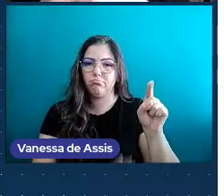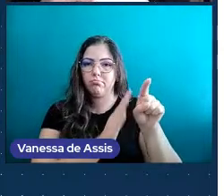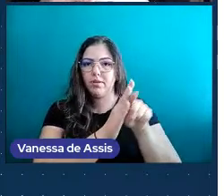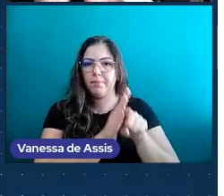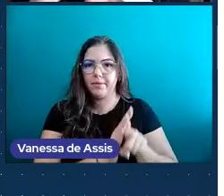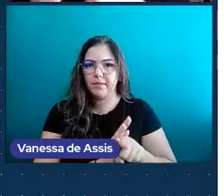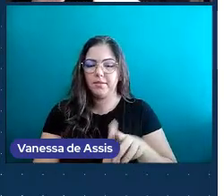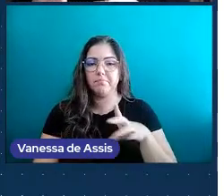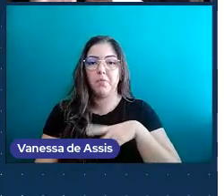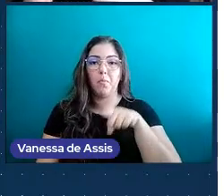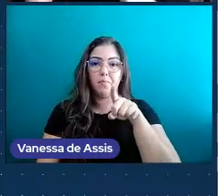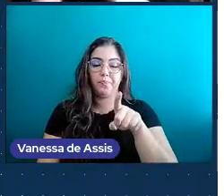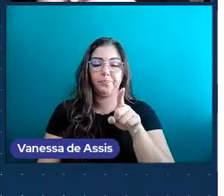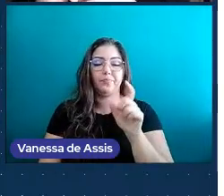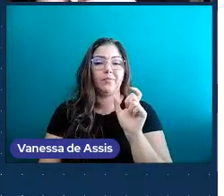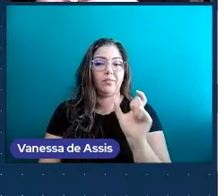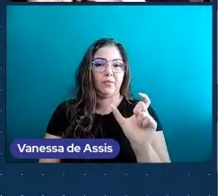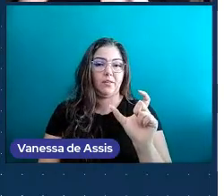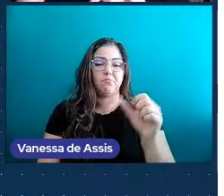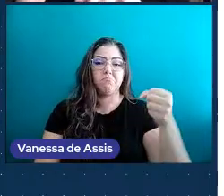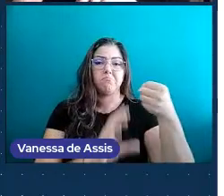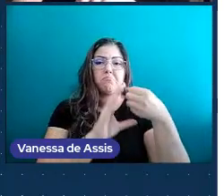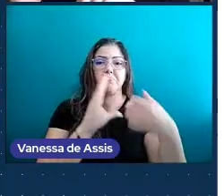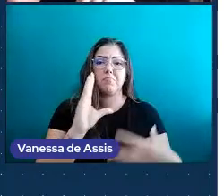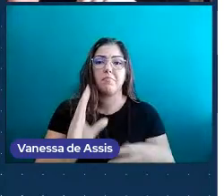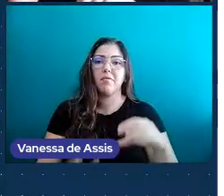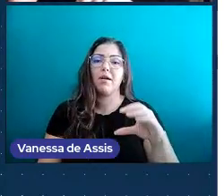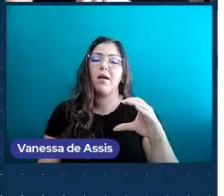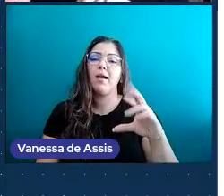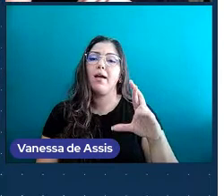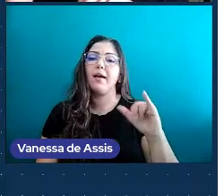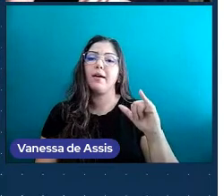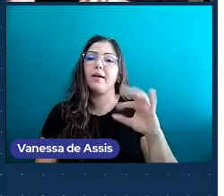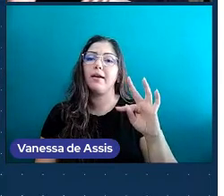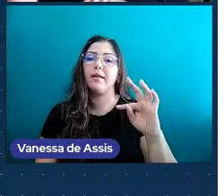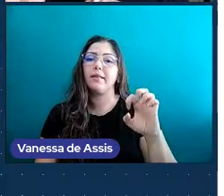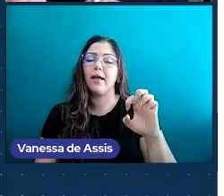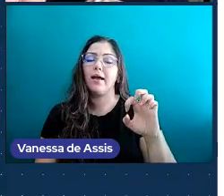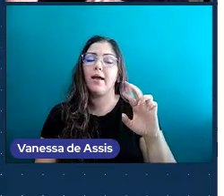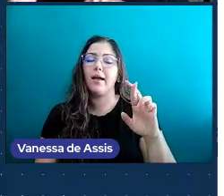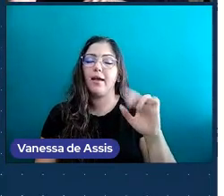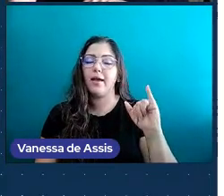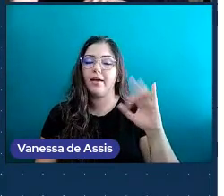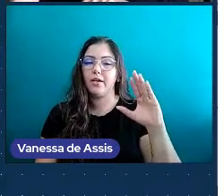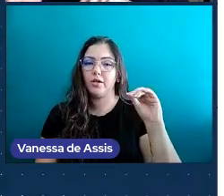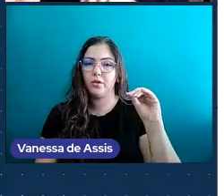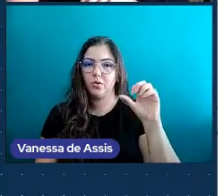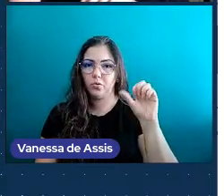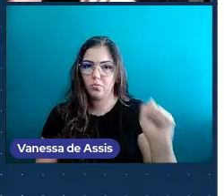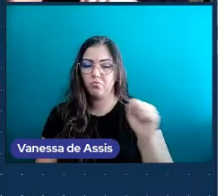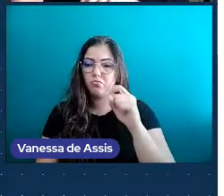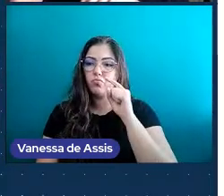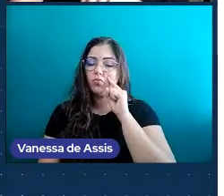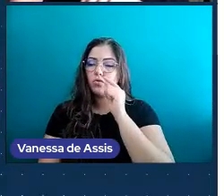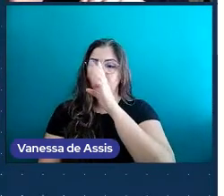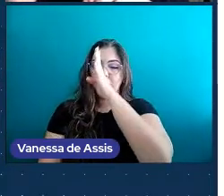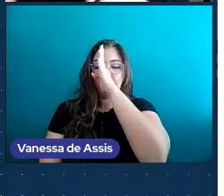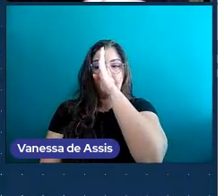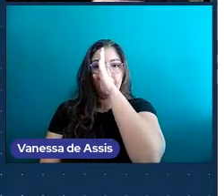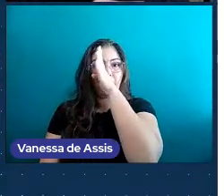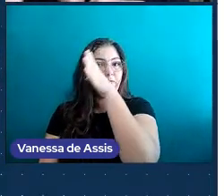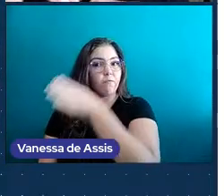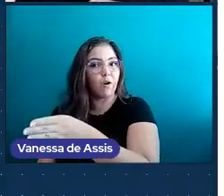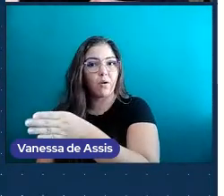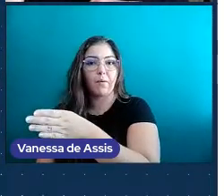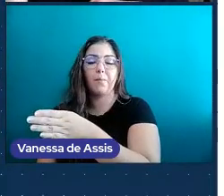grupos: os específicos e intrínsecos, que seriam aqueles formulados especificamente para a pesquisa